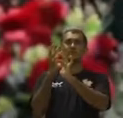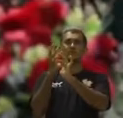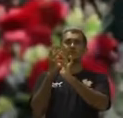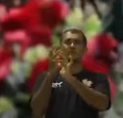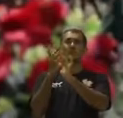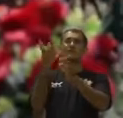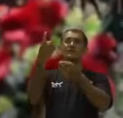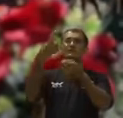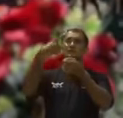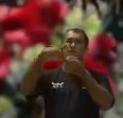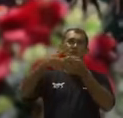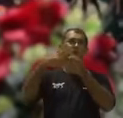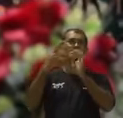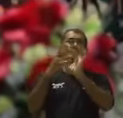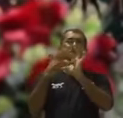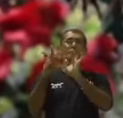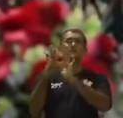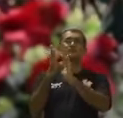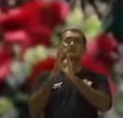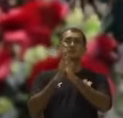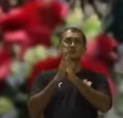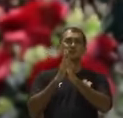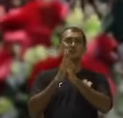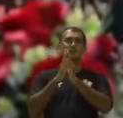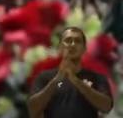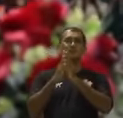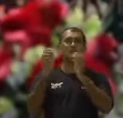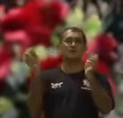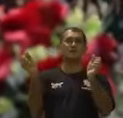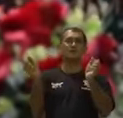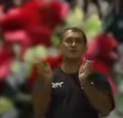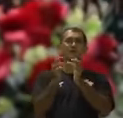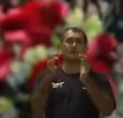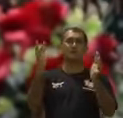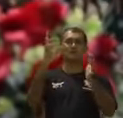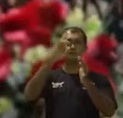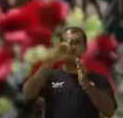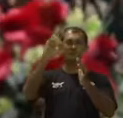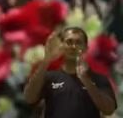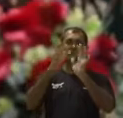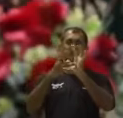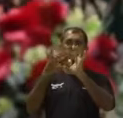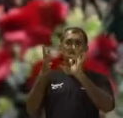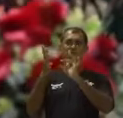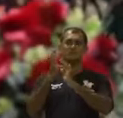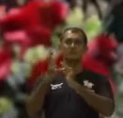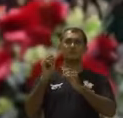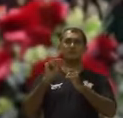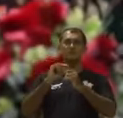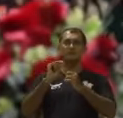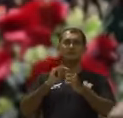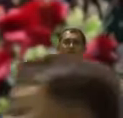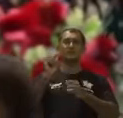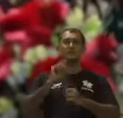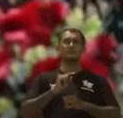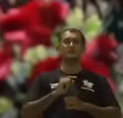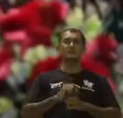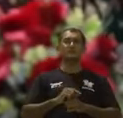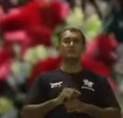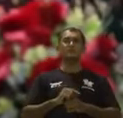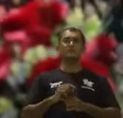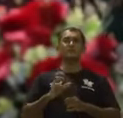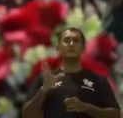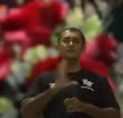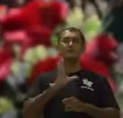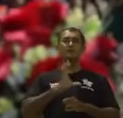agora, por favor, para a glória de Jesus. Faça isso. Aplique o